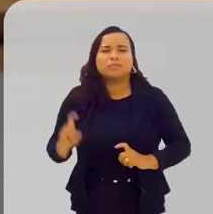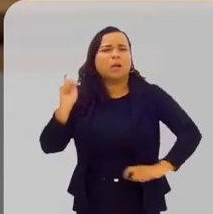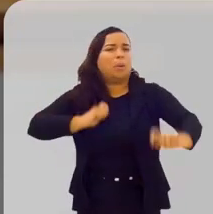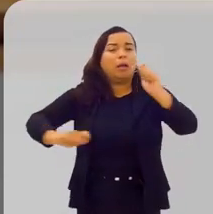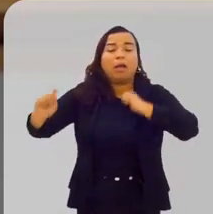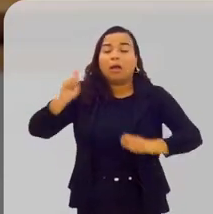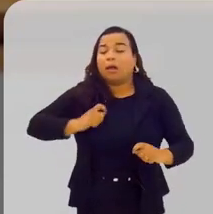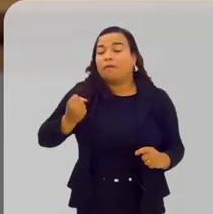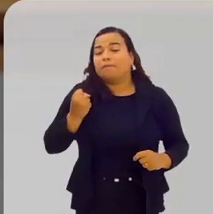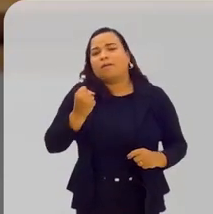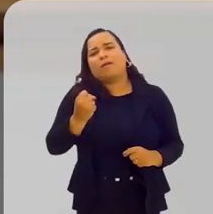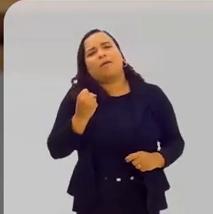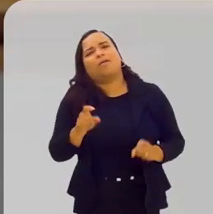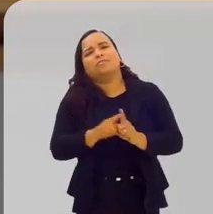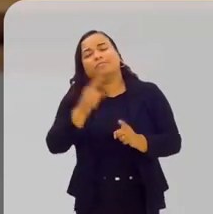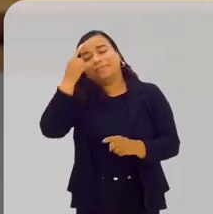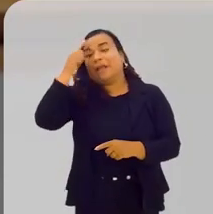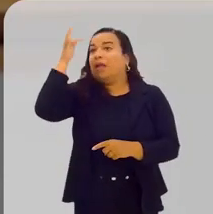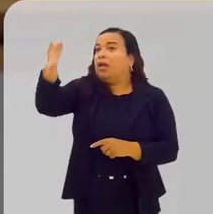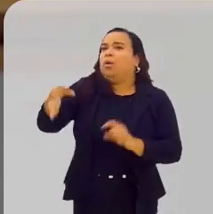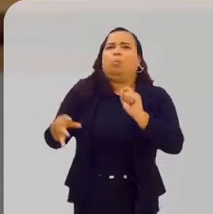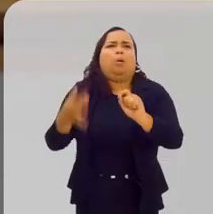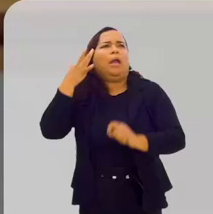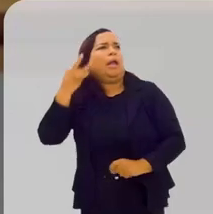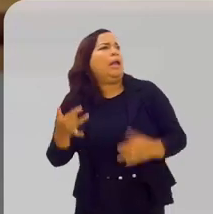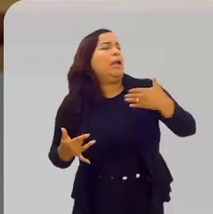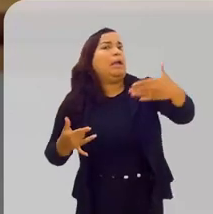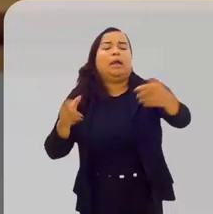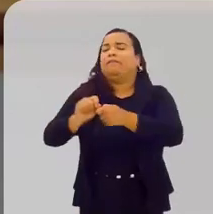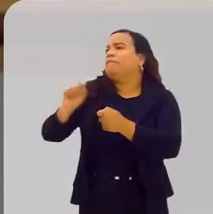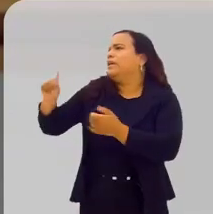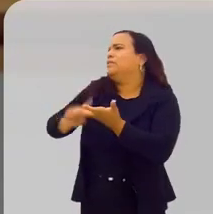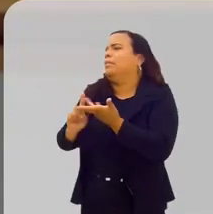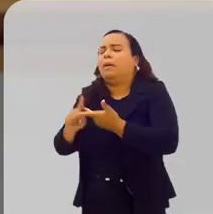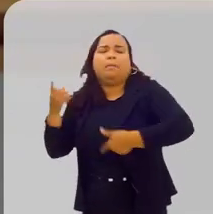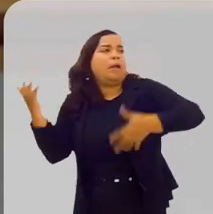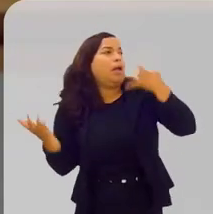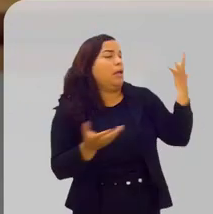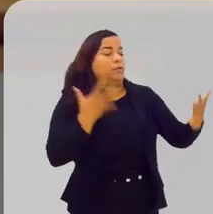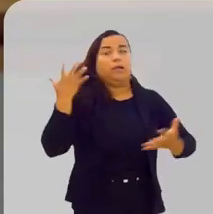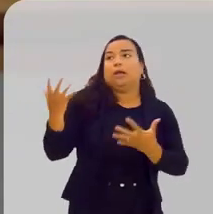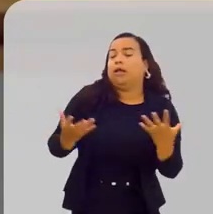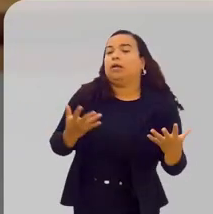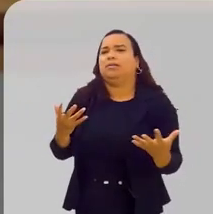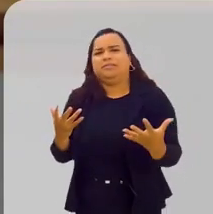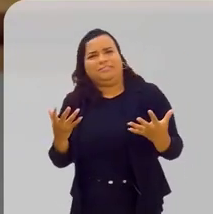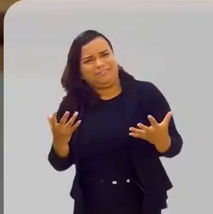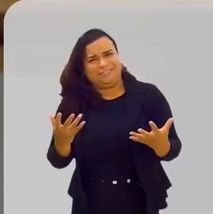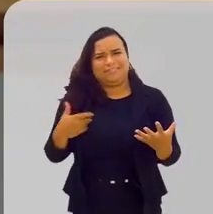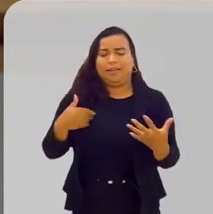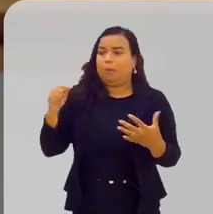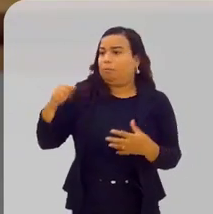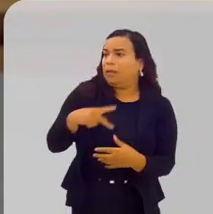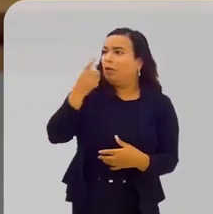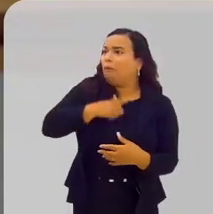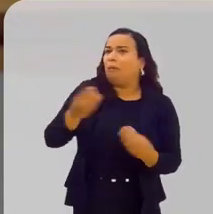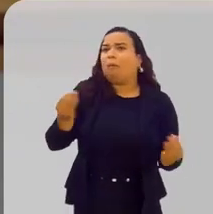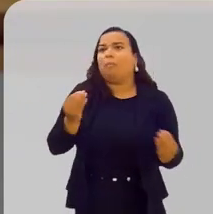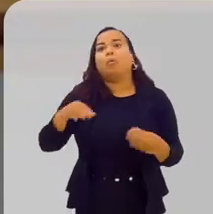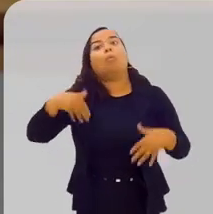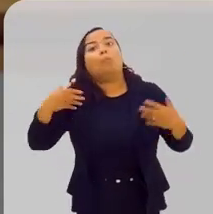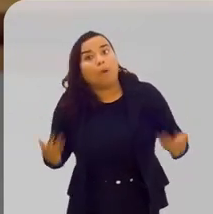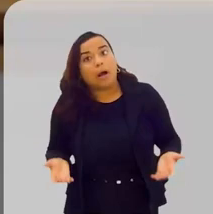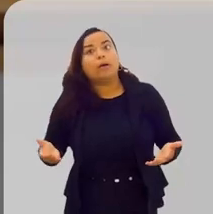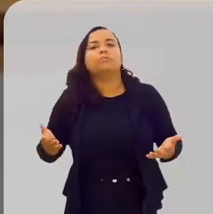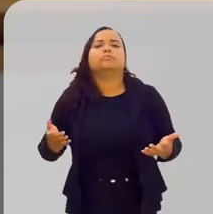com muita ansiedade sempre pensando no futuro no que tem que fazer no isso no aquilo e agora e como é que vai ser e quando que eu vou me